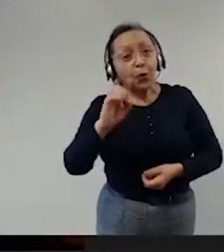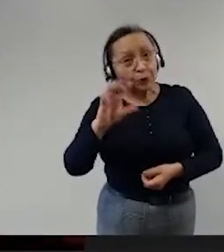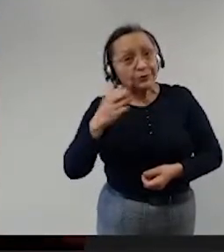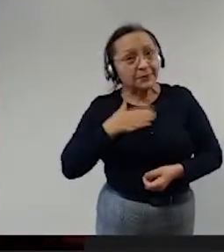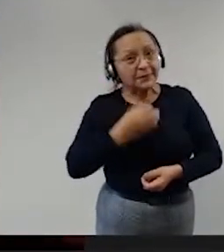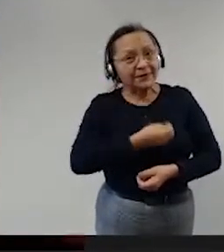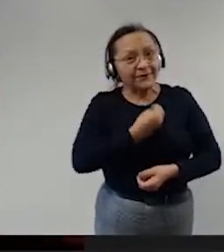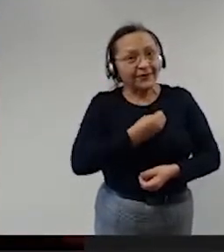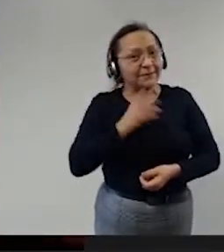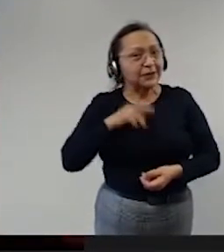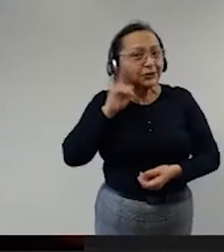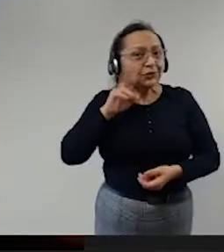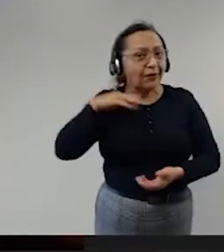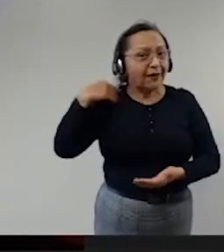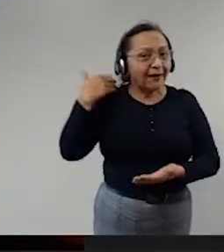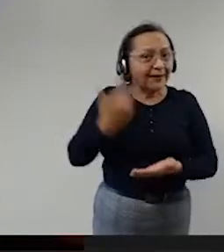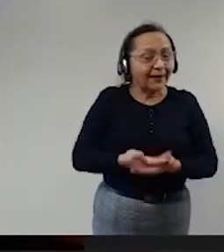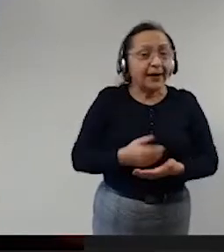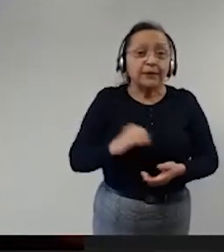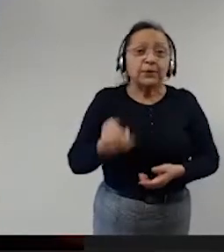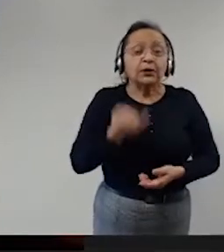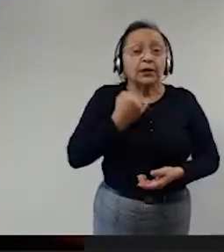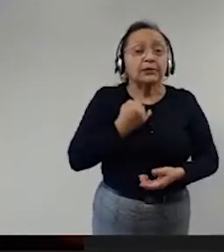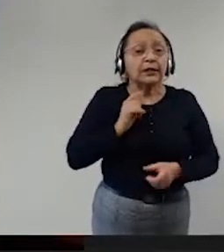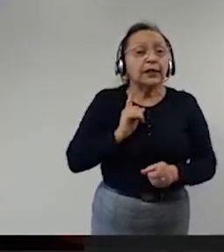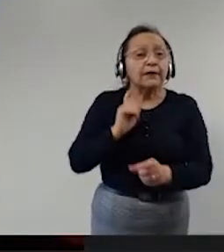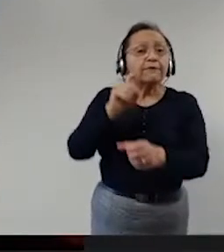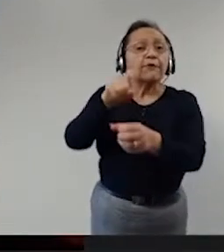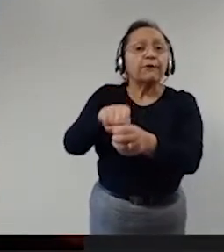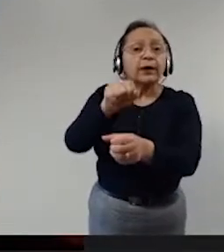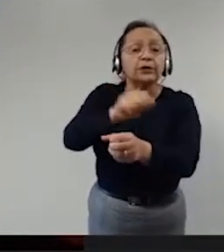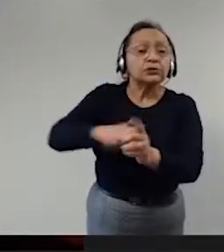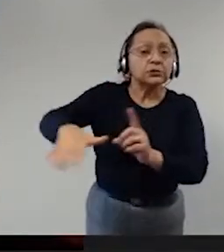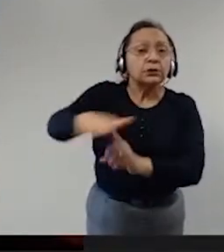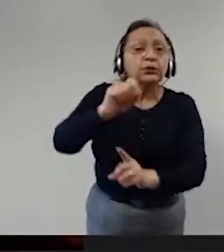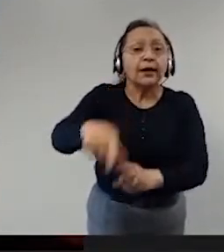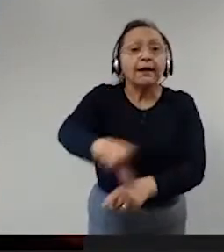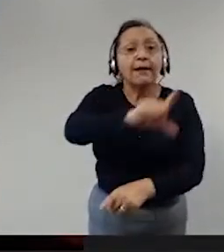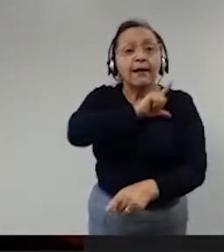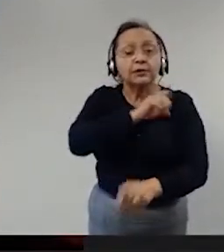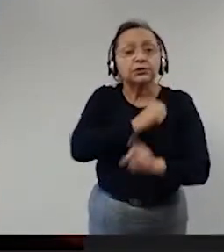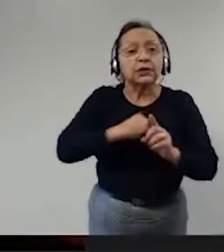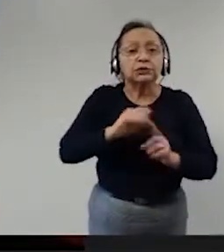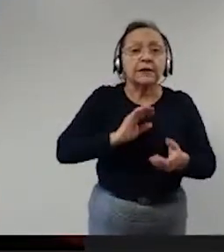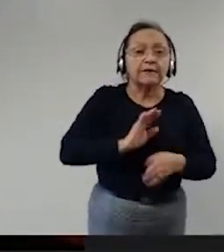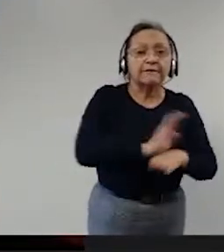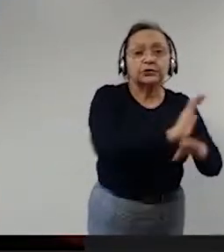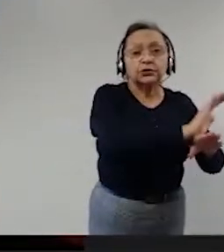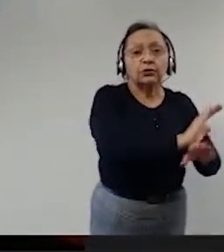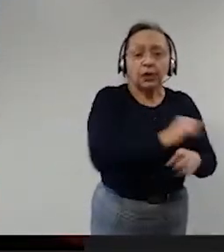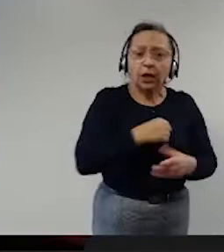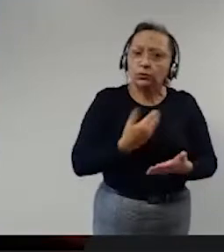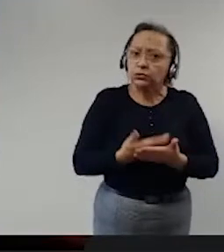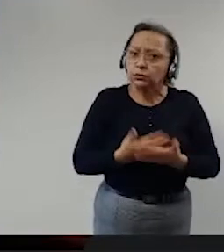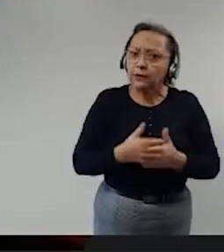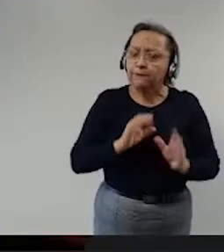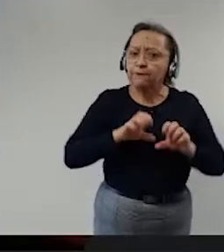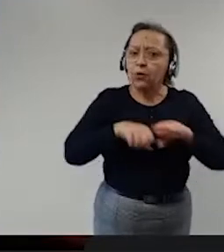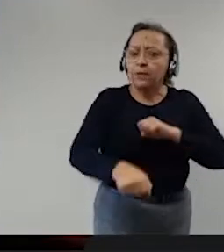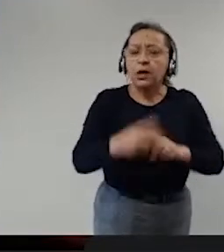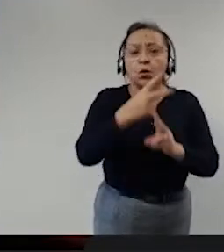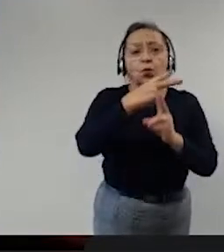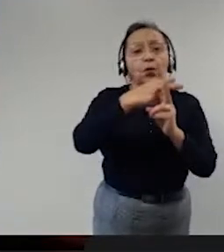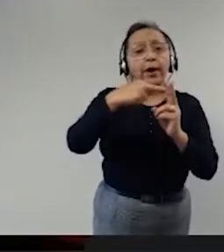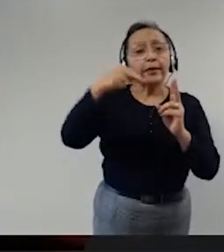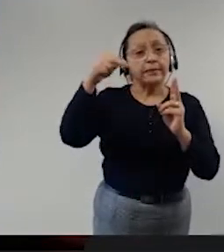a importância de você devolver à sociedade aquilo que a sociedade investiu em você. Eu estudei na UNB, uma universidade pública.